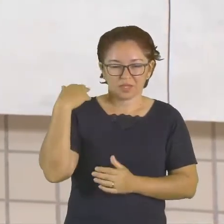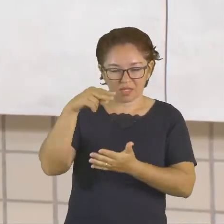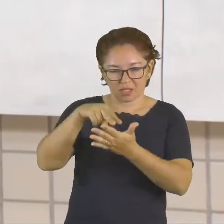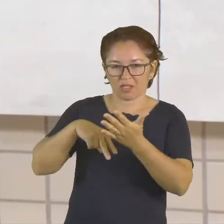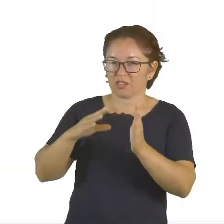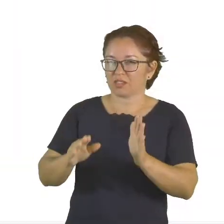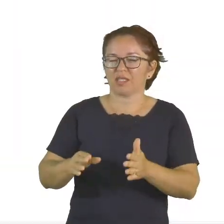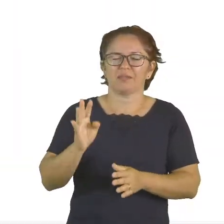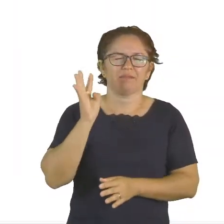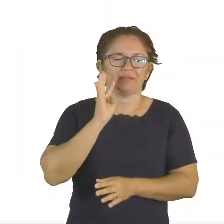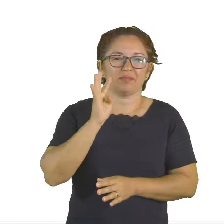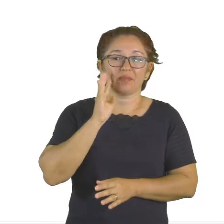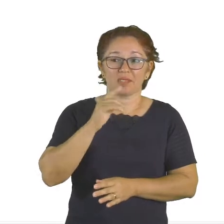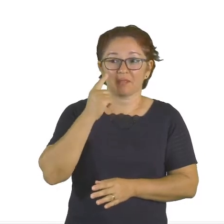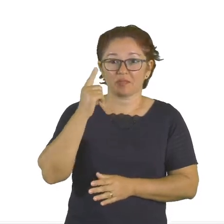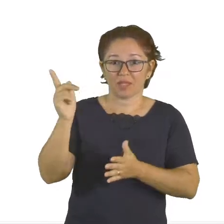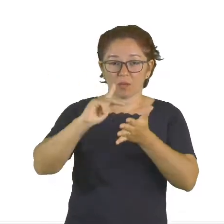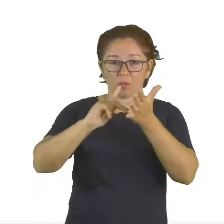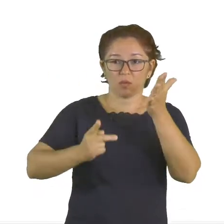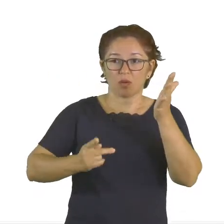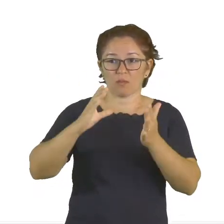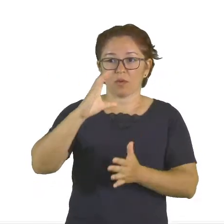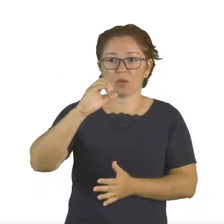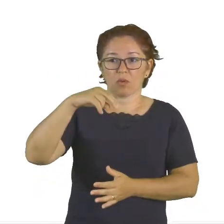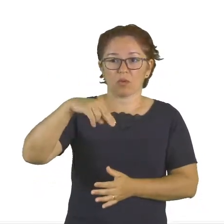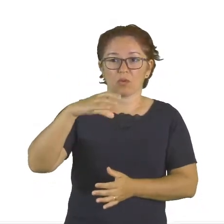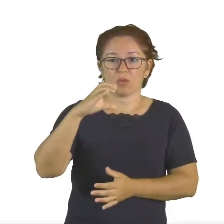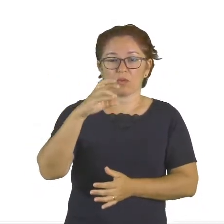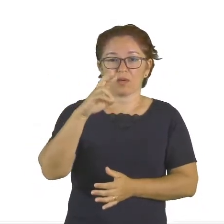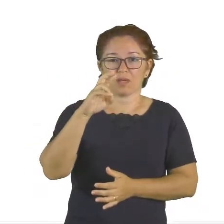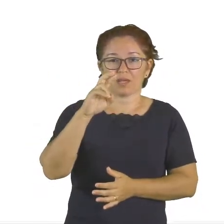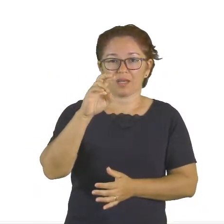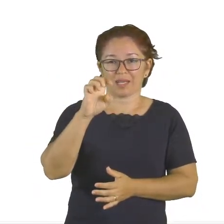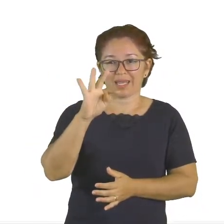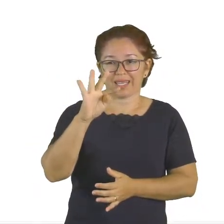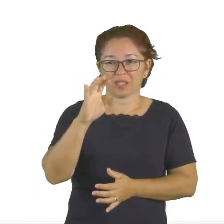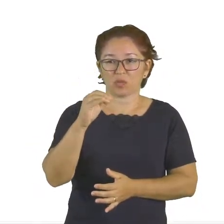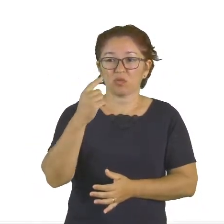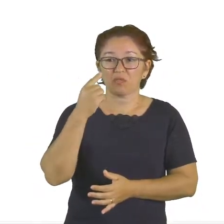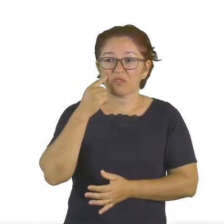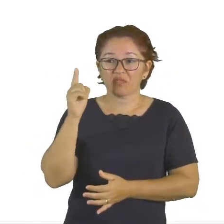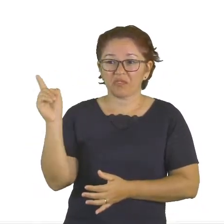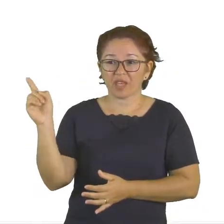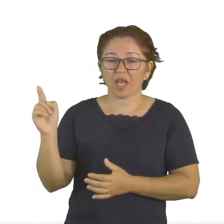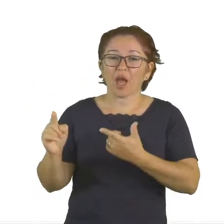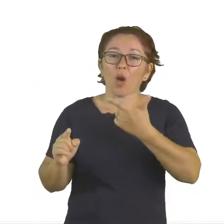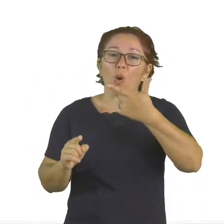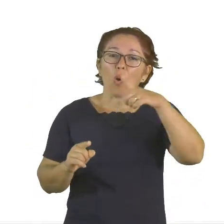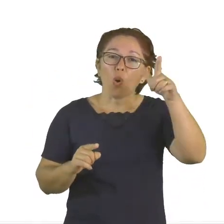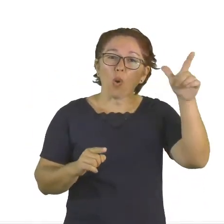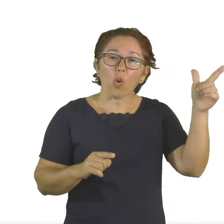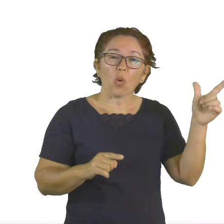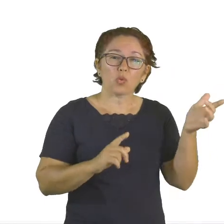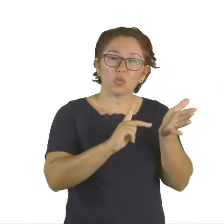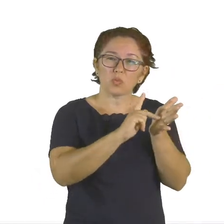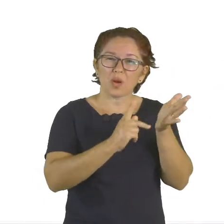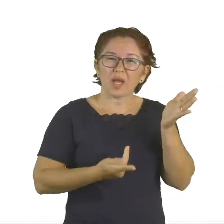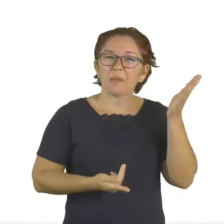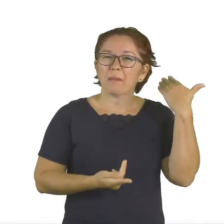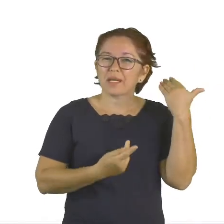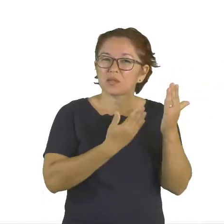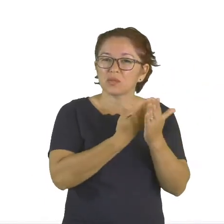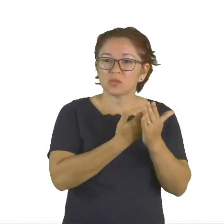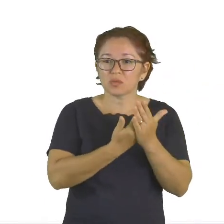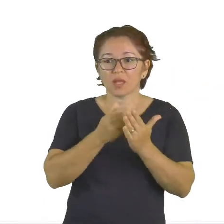Observem, poema concreto. Observem, pessoal, que esse poema ele é diferente dos poemas que nós estudamos na aula